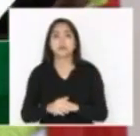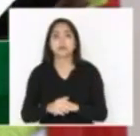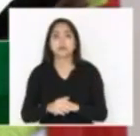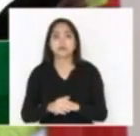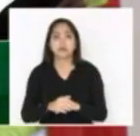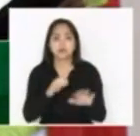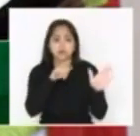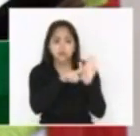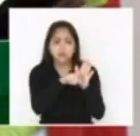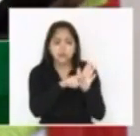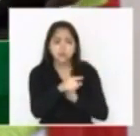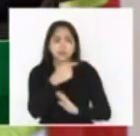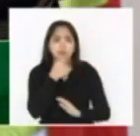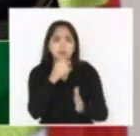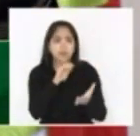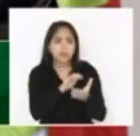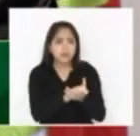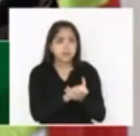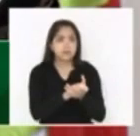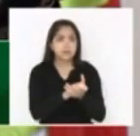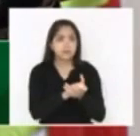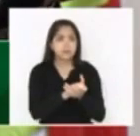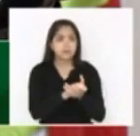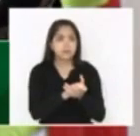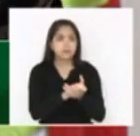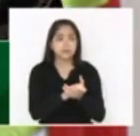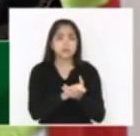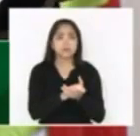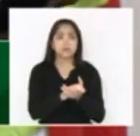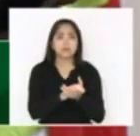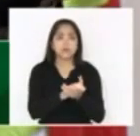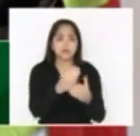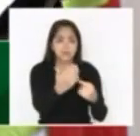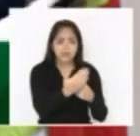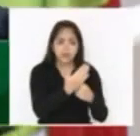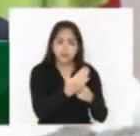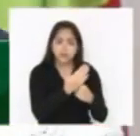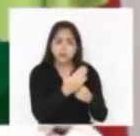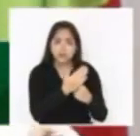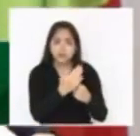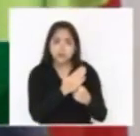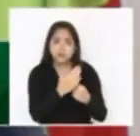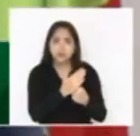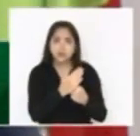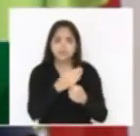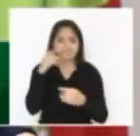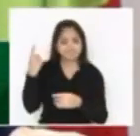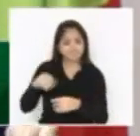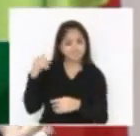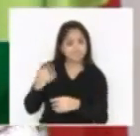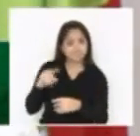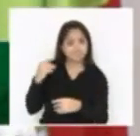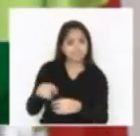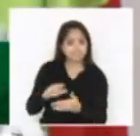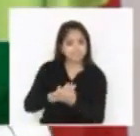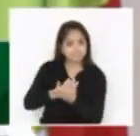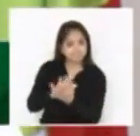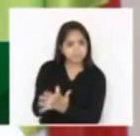o marido sobre divisão das tarefas, ele a escorraçava.